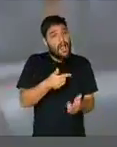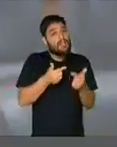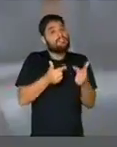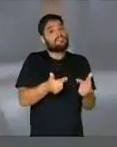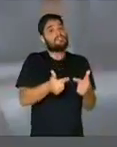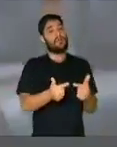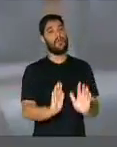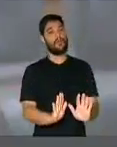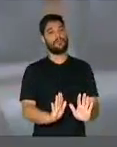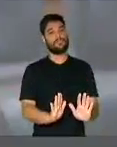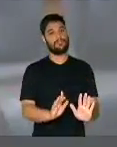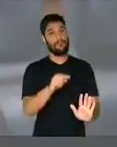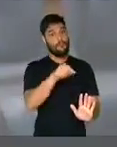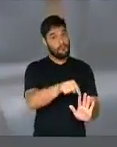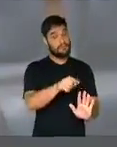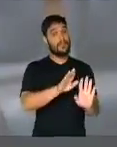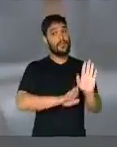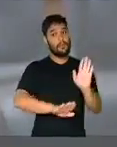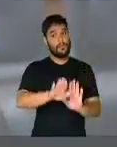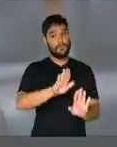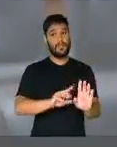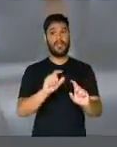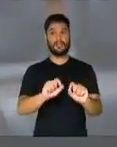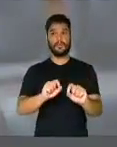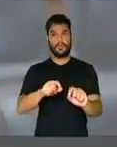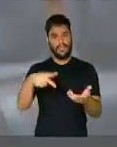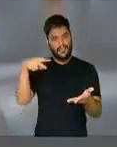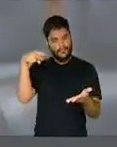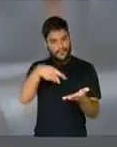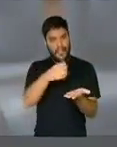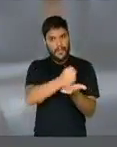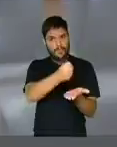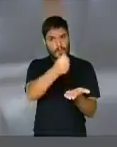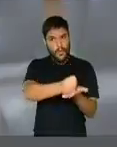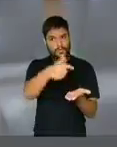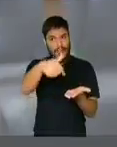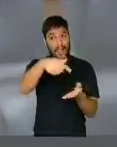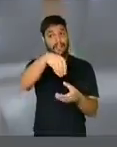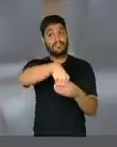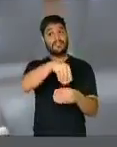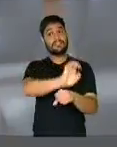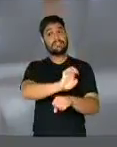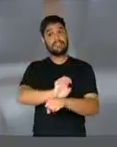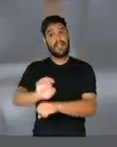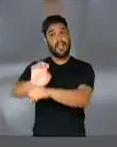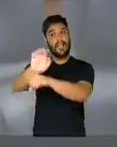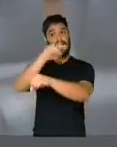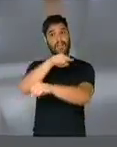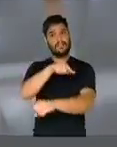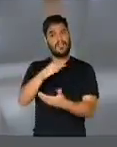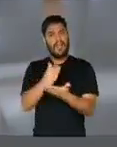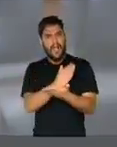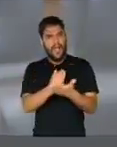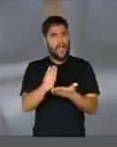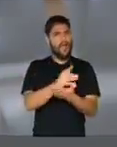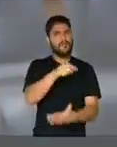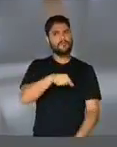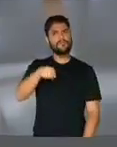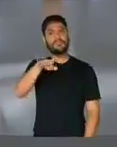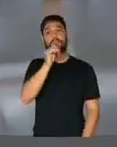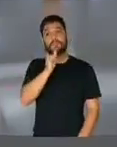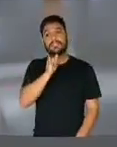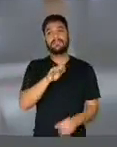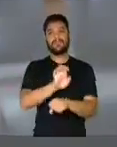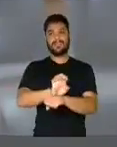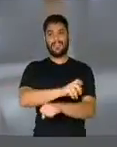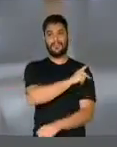um alerta para que ele fique atento aos contratos com os governos dos estados, onde muito deles, a exemplo do estado do